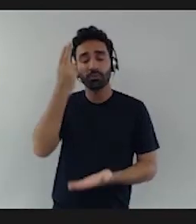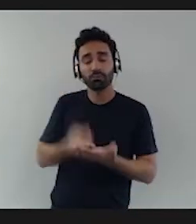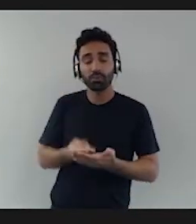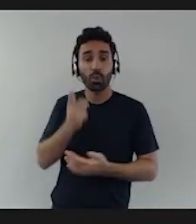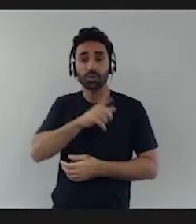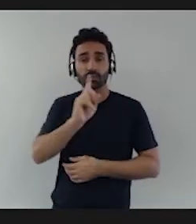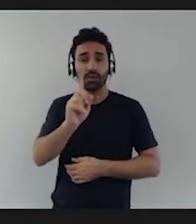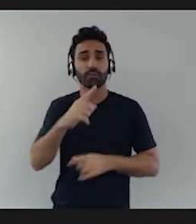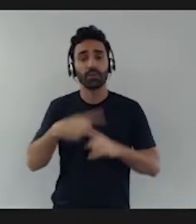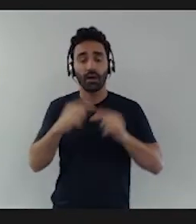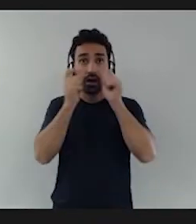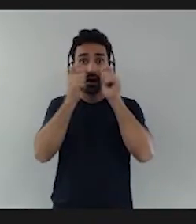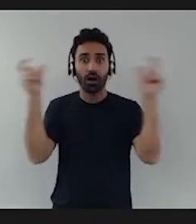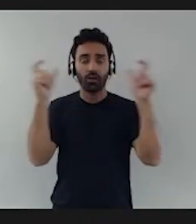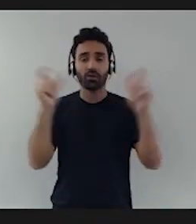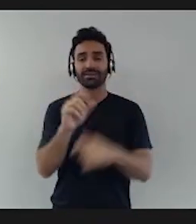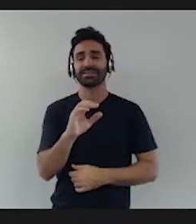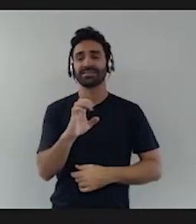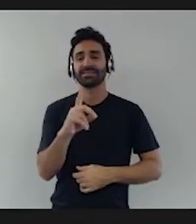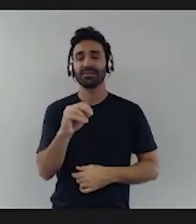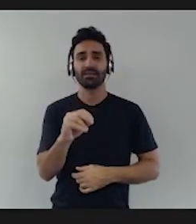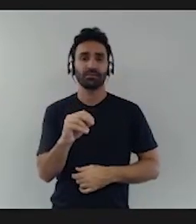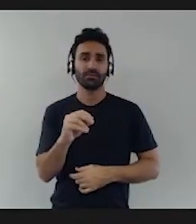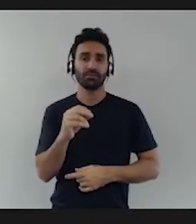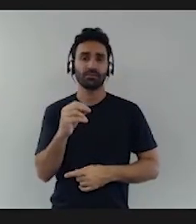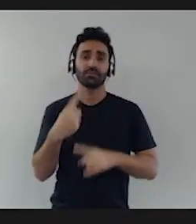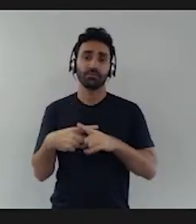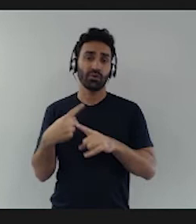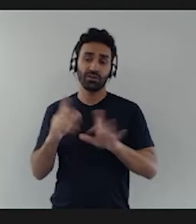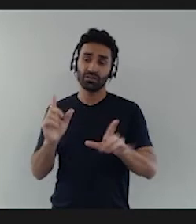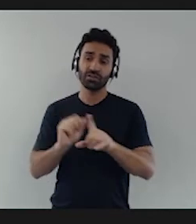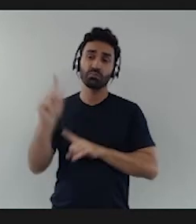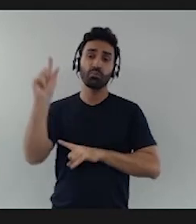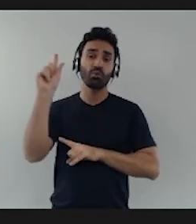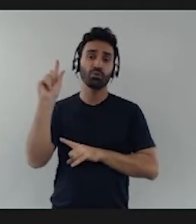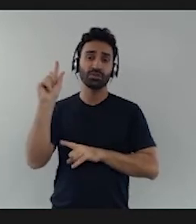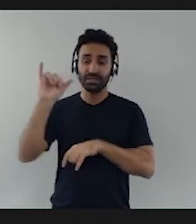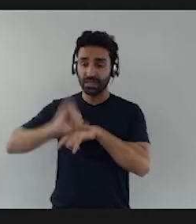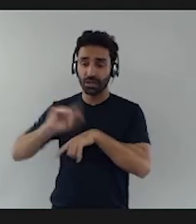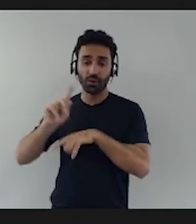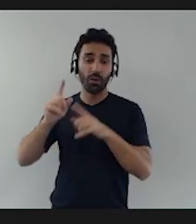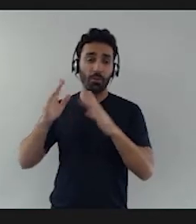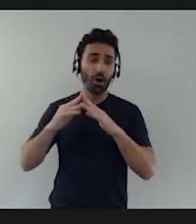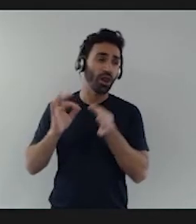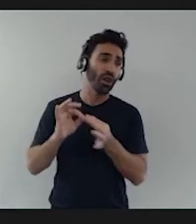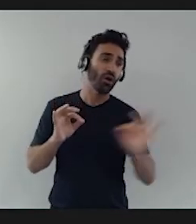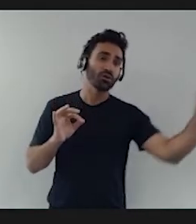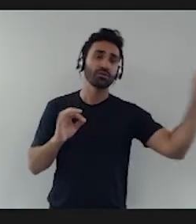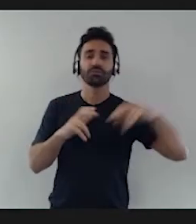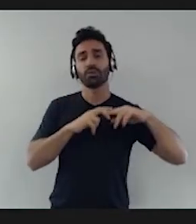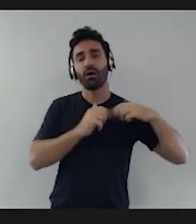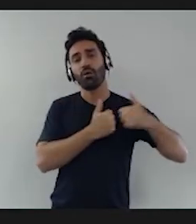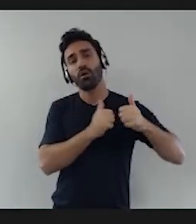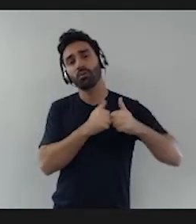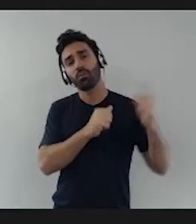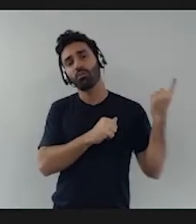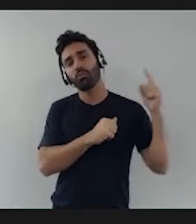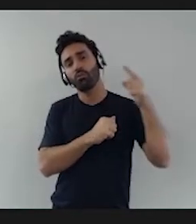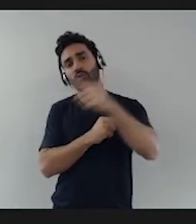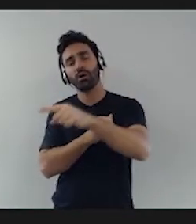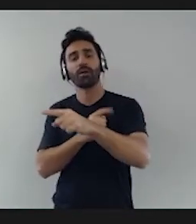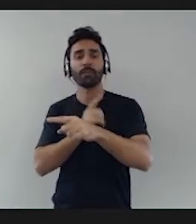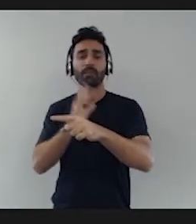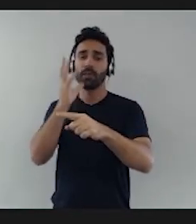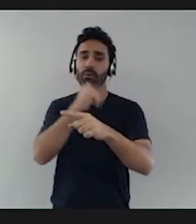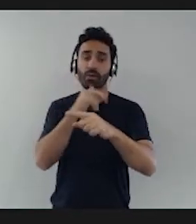precisam levantar muito cedo, porque elas já foram expulsas das áreas centrais da cidade. Elas estão na periferia. É o que mostra